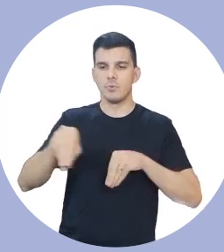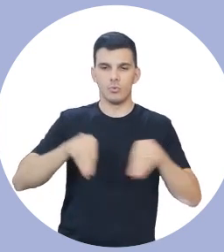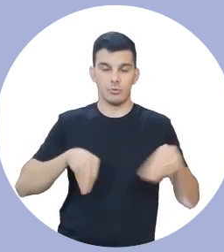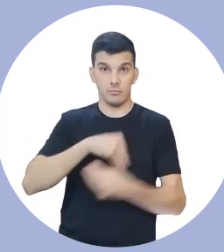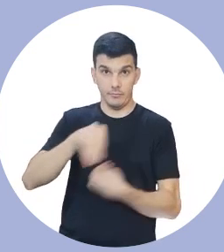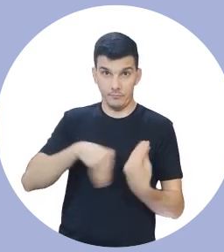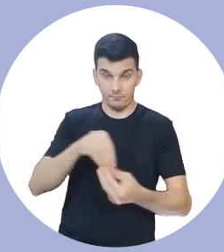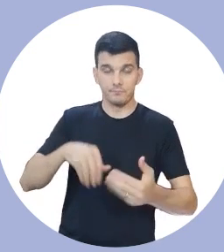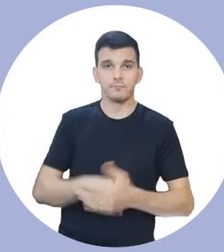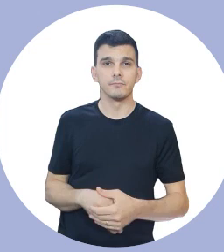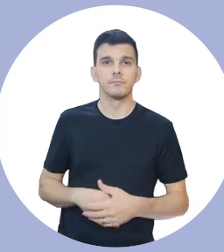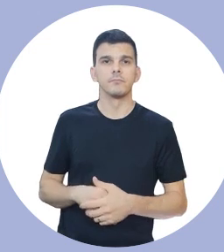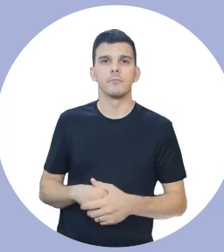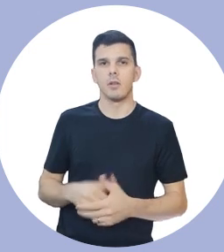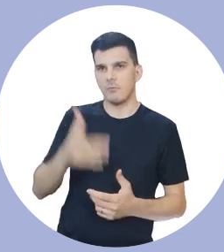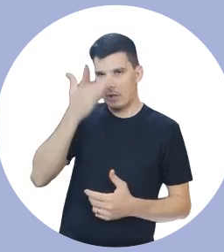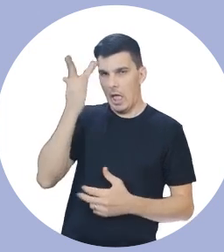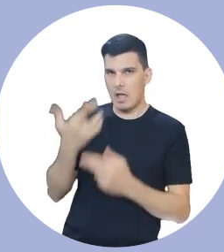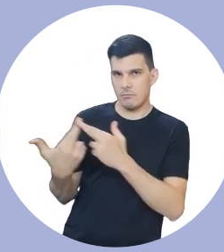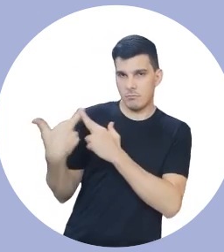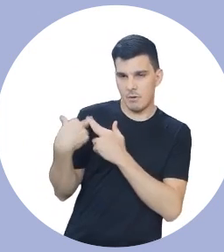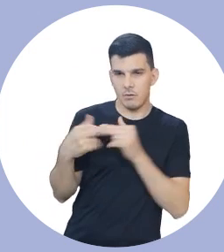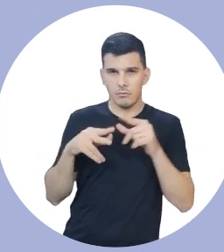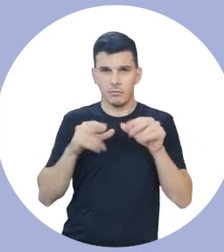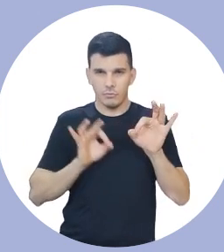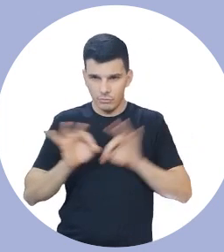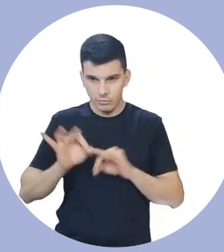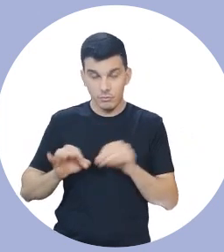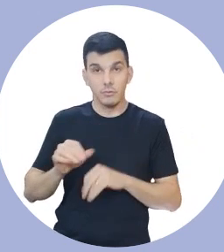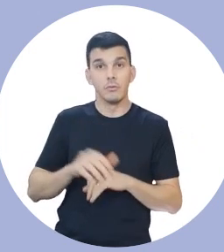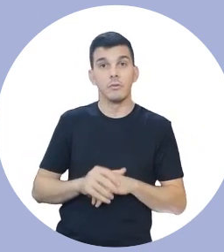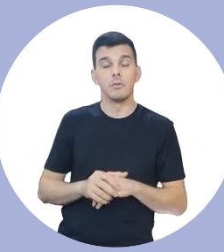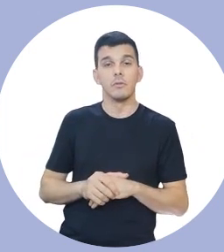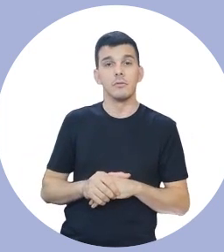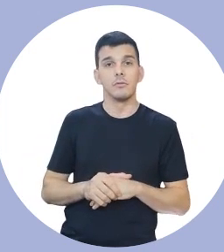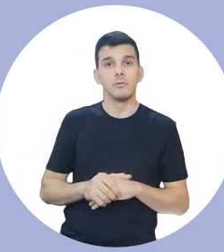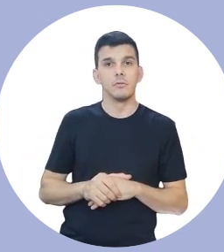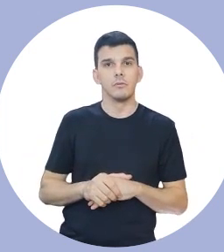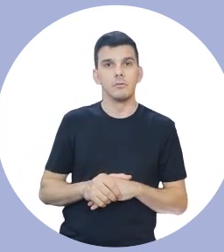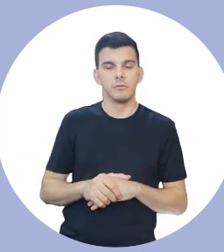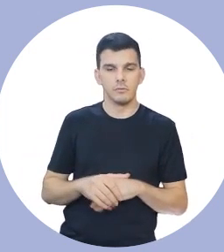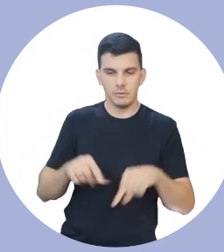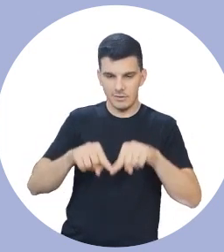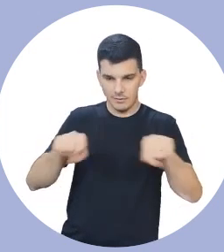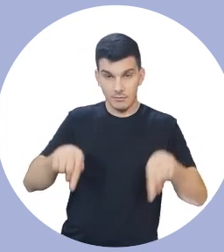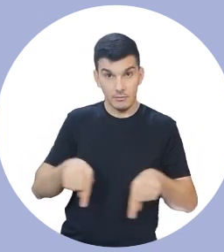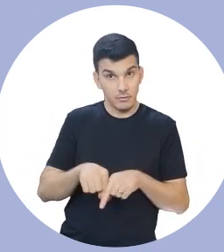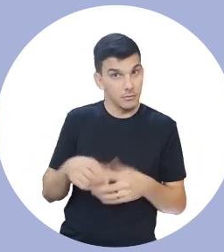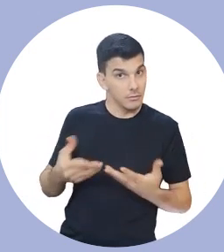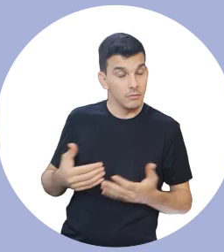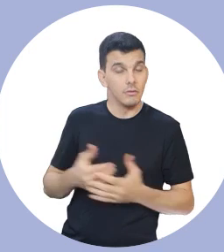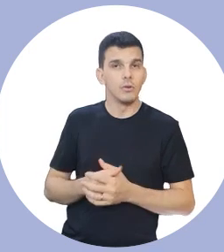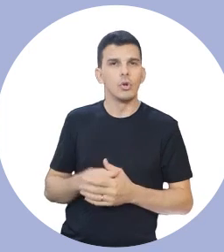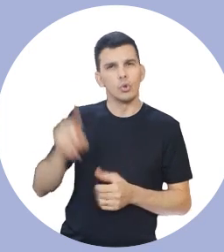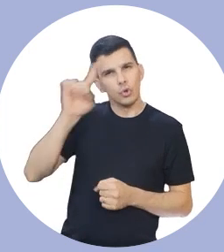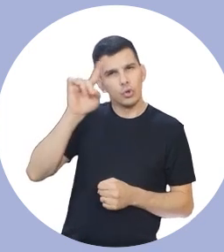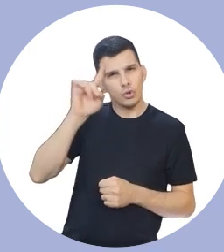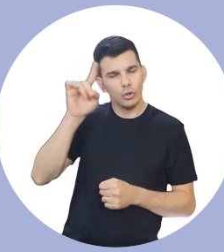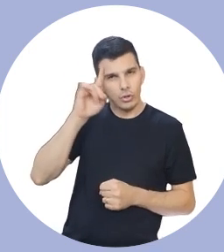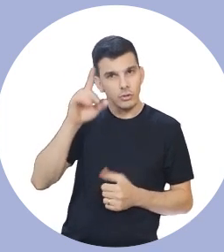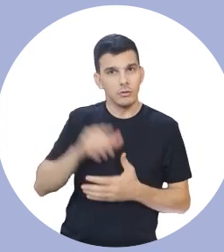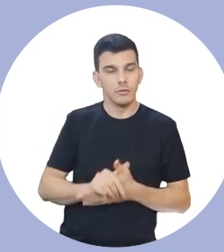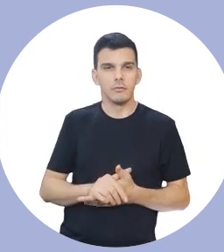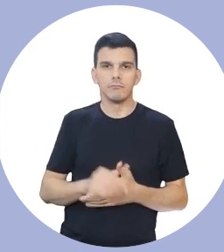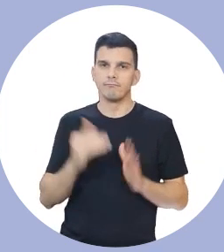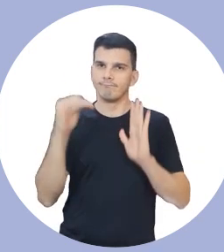em separação de misturas, uma pessoa é responsável pela manutenção de uma sauda úmida. Todos os